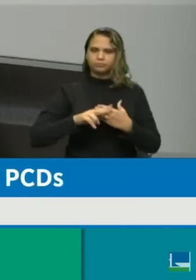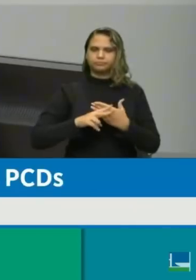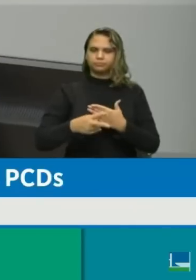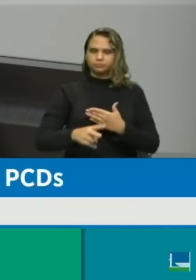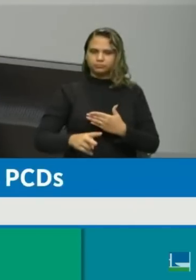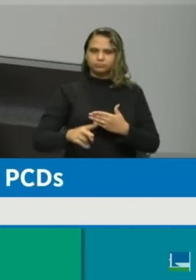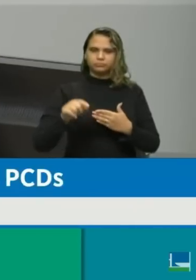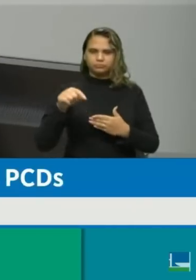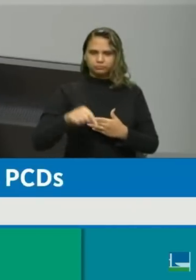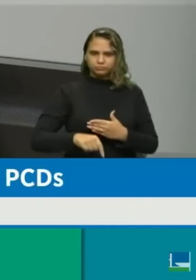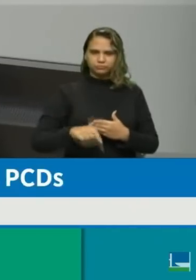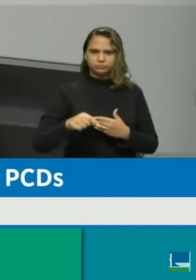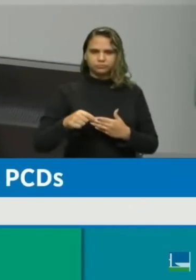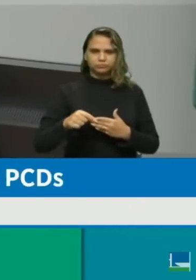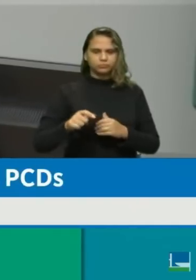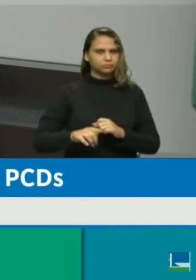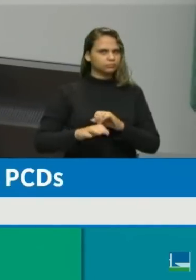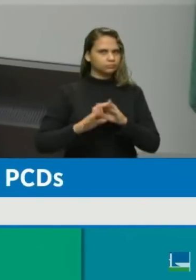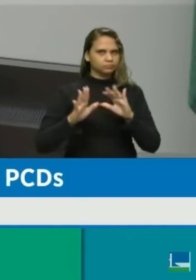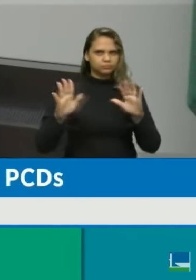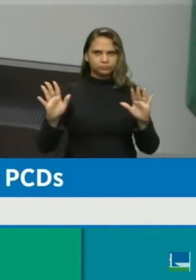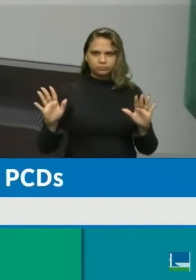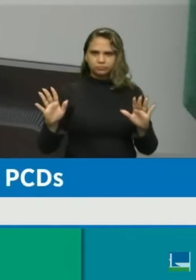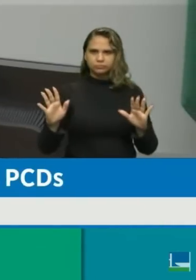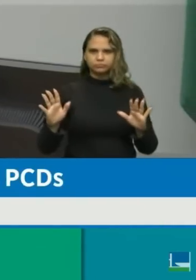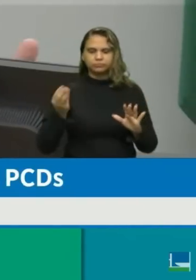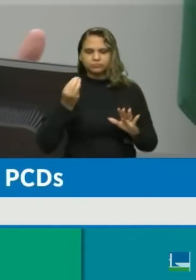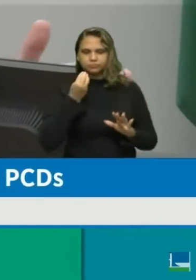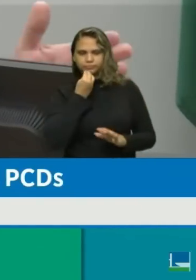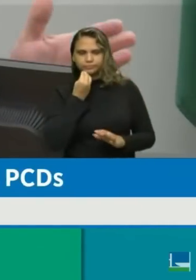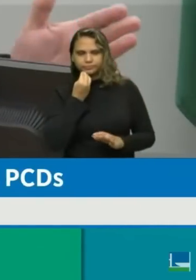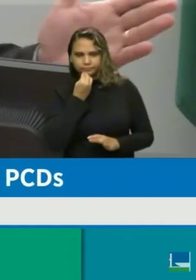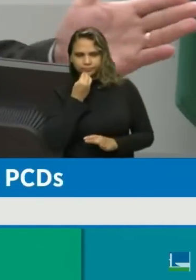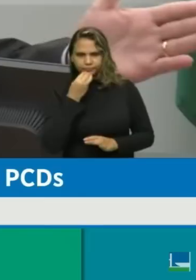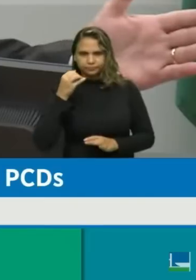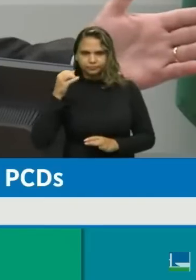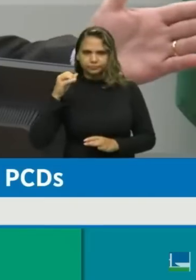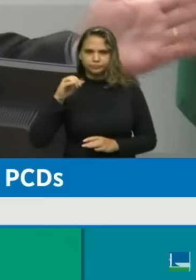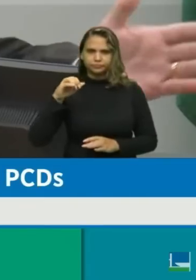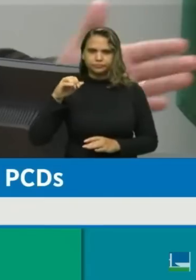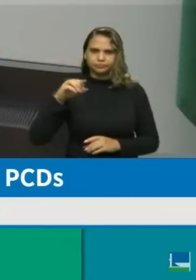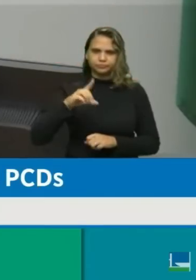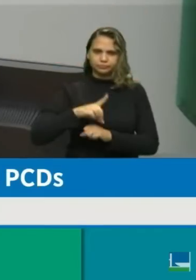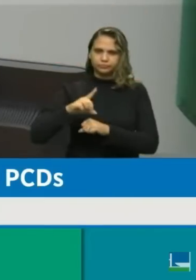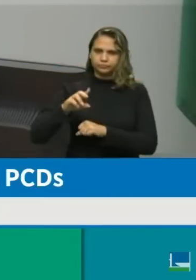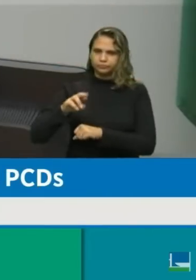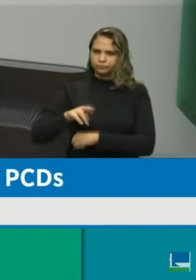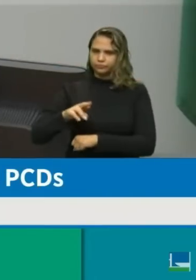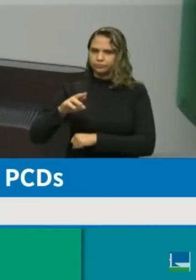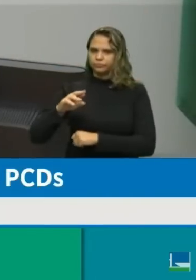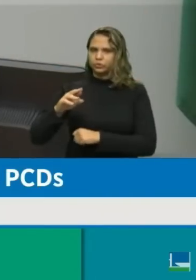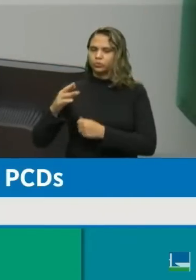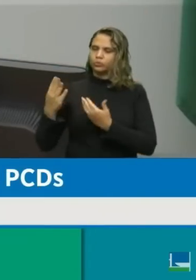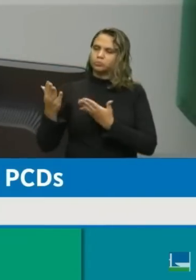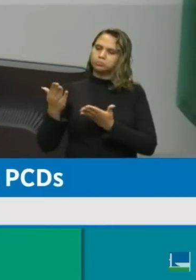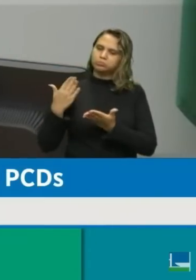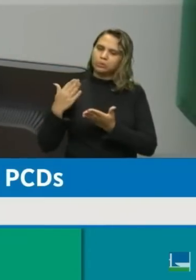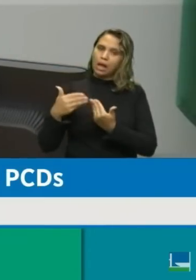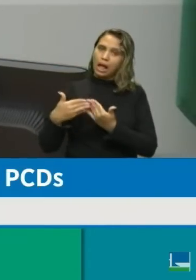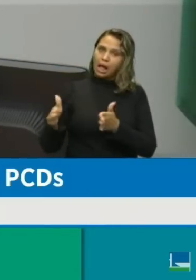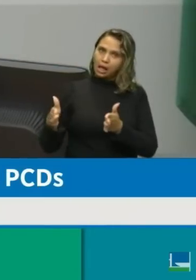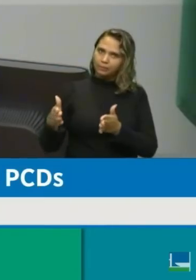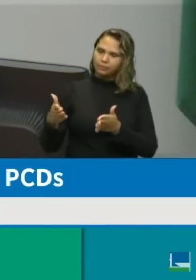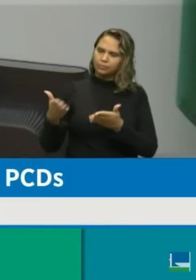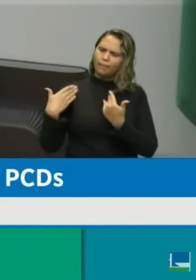dessa audiência pública sai claro daqui com a oportunidade que o Dr. Juliano nos abre para poder falar sobre isso que